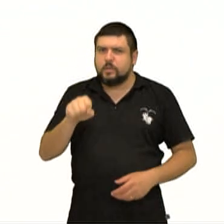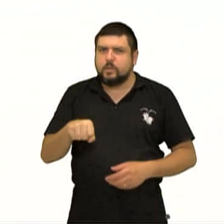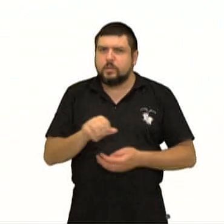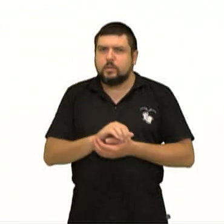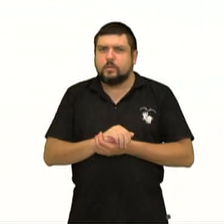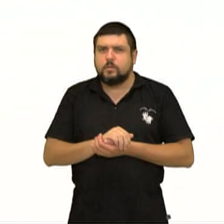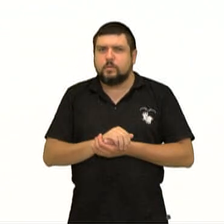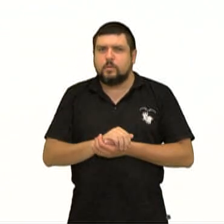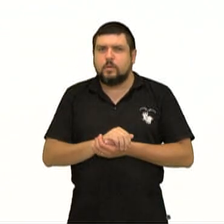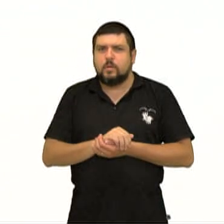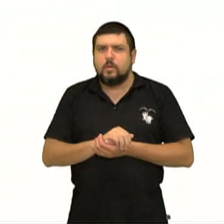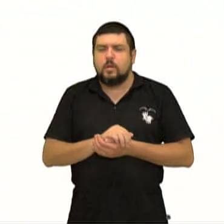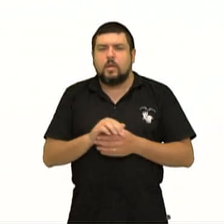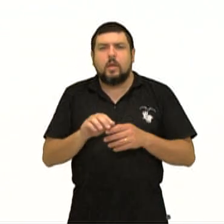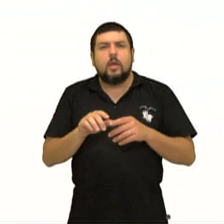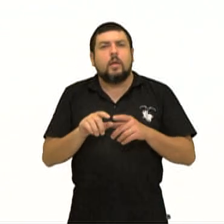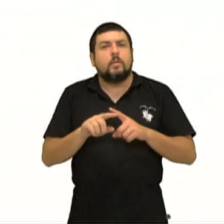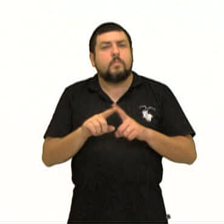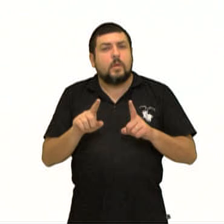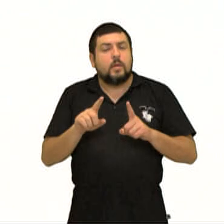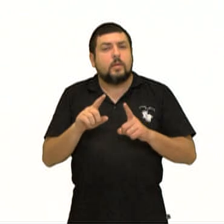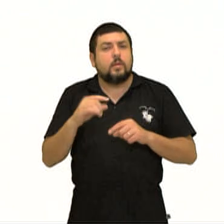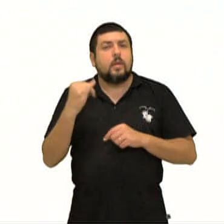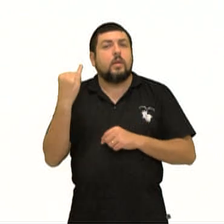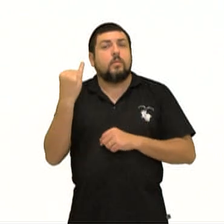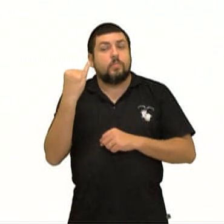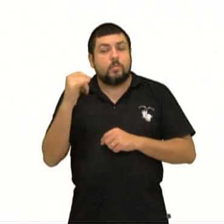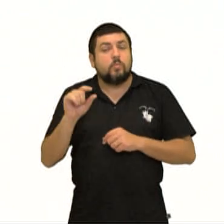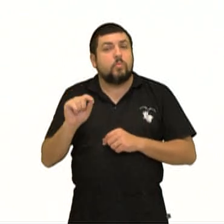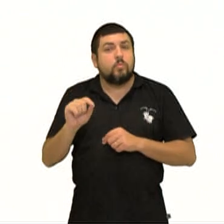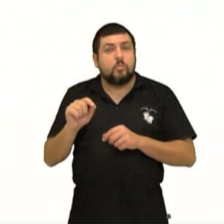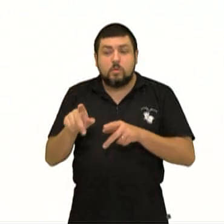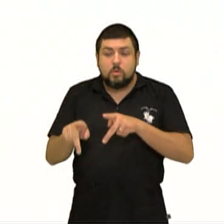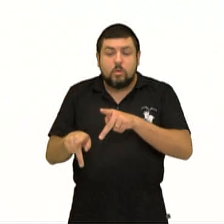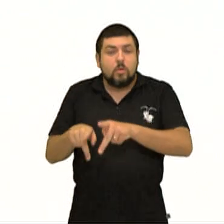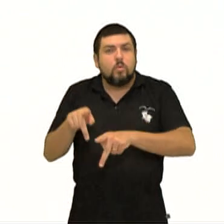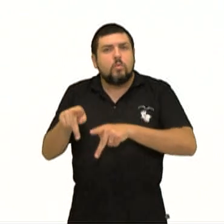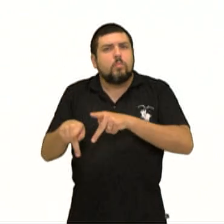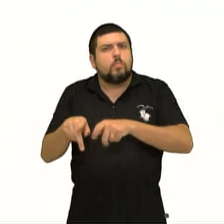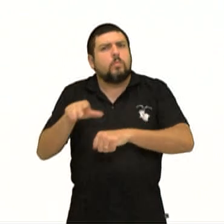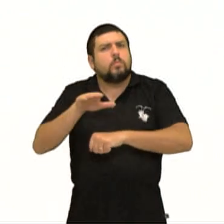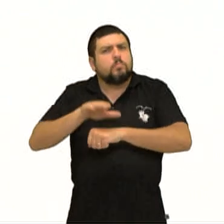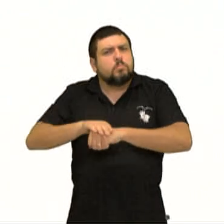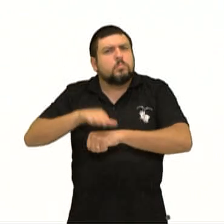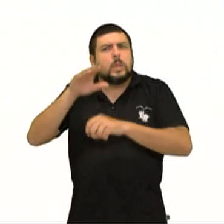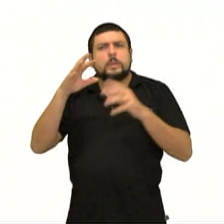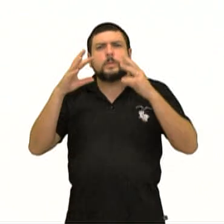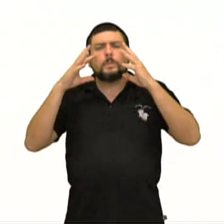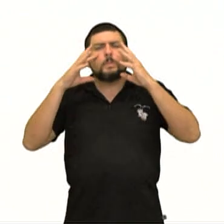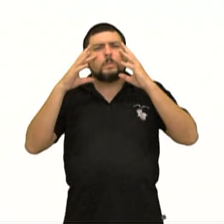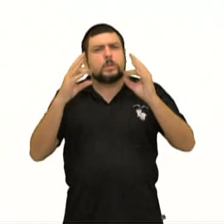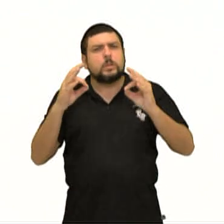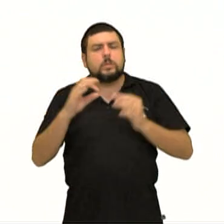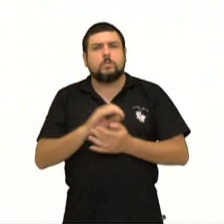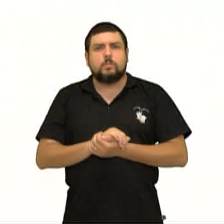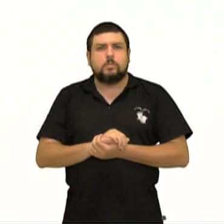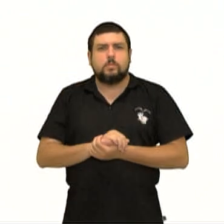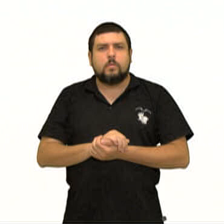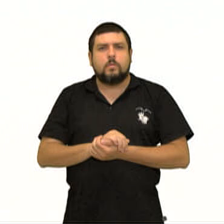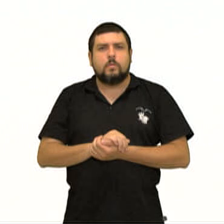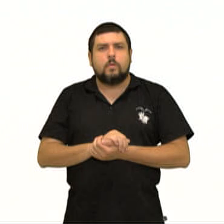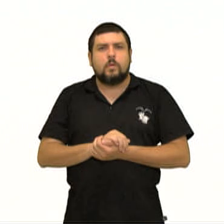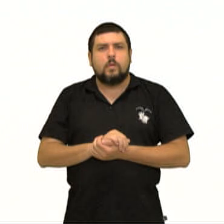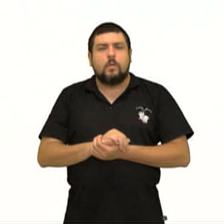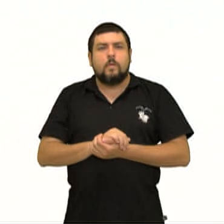assinala-se a importância da participação política da sociedade civil. Da antiguidade à modernidade, a noção